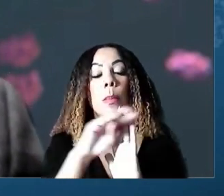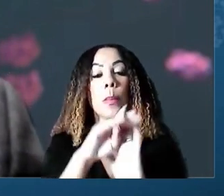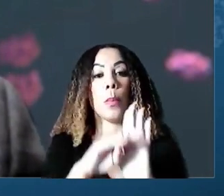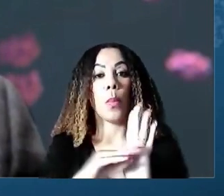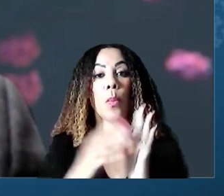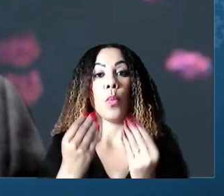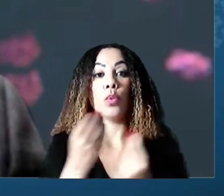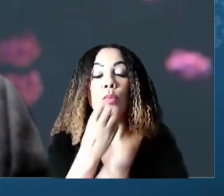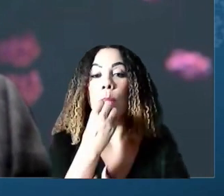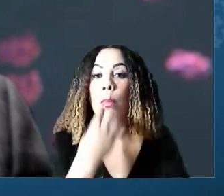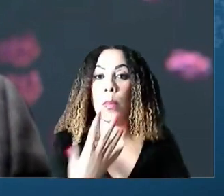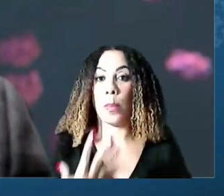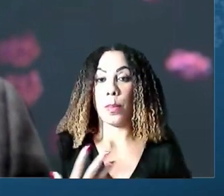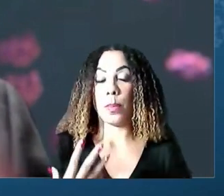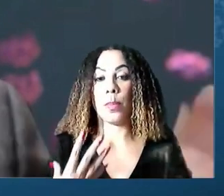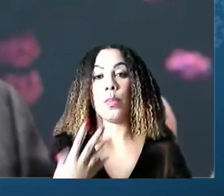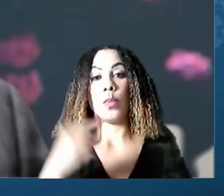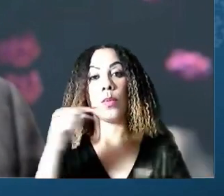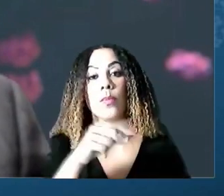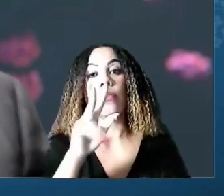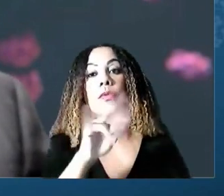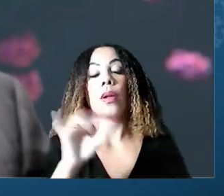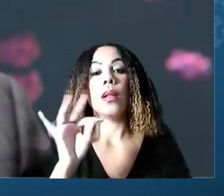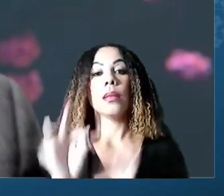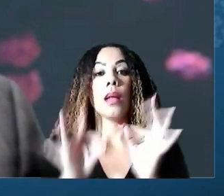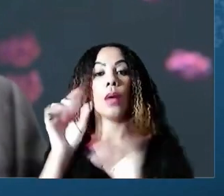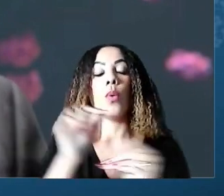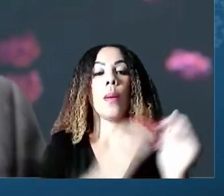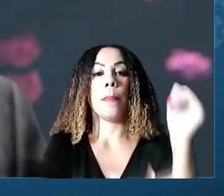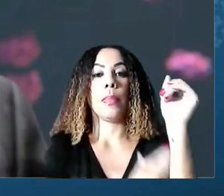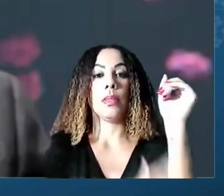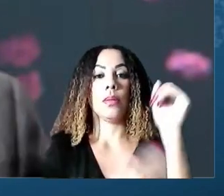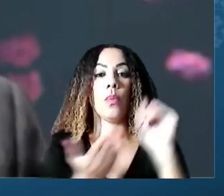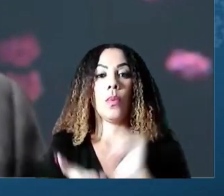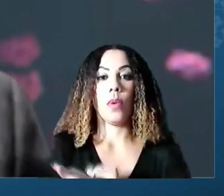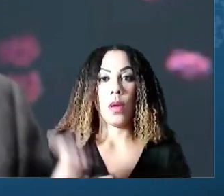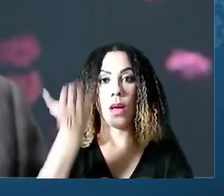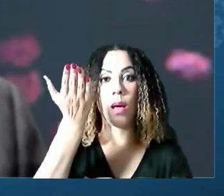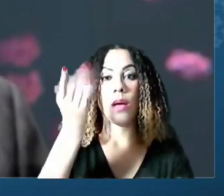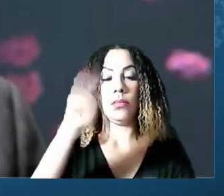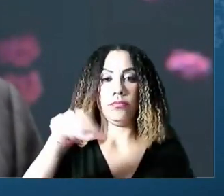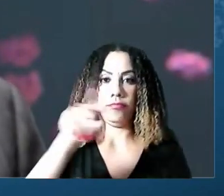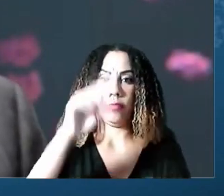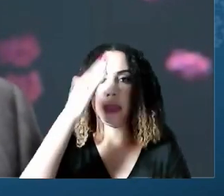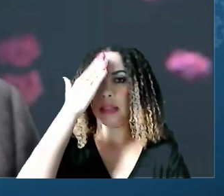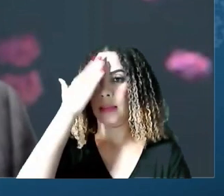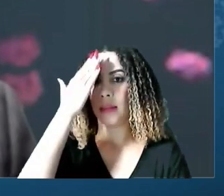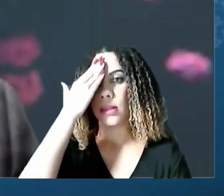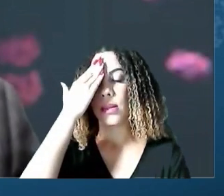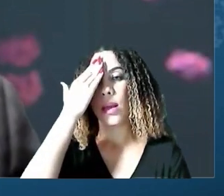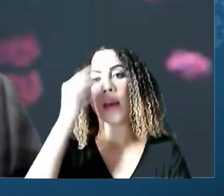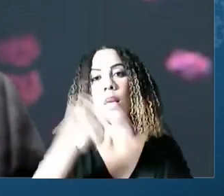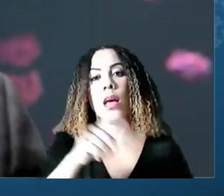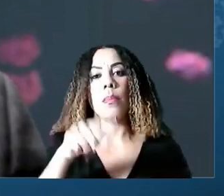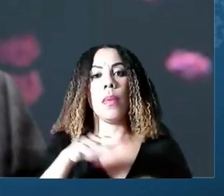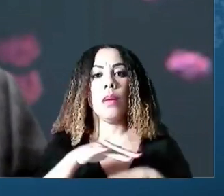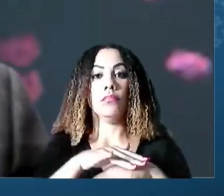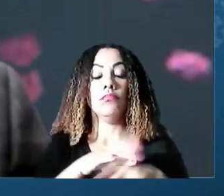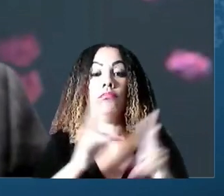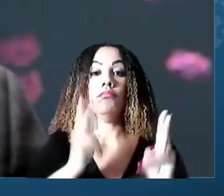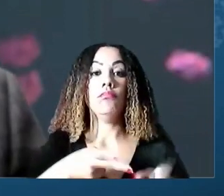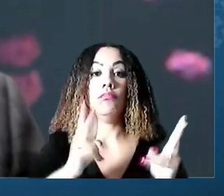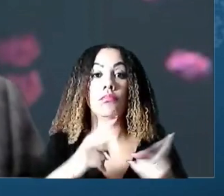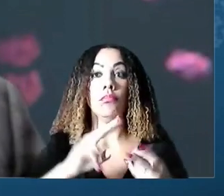muito bom que vai tratar a hipertensão. Como vocês sabem, é uma doença prevalente em